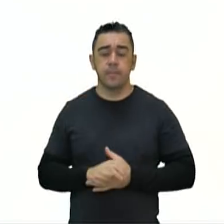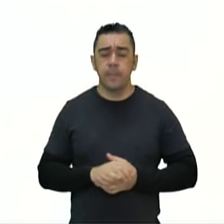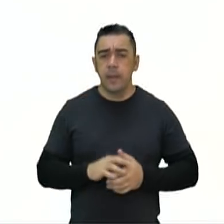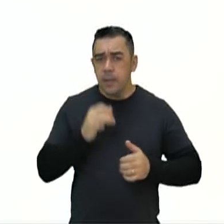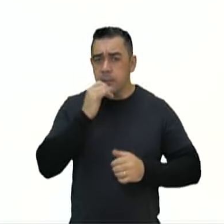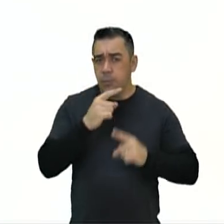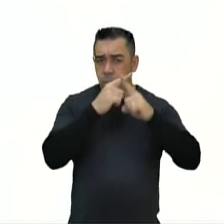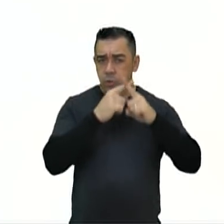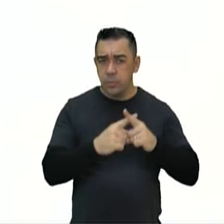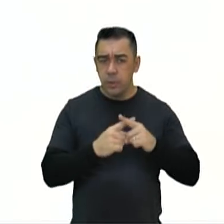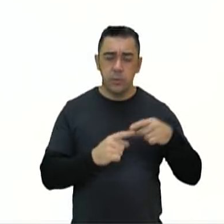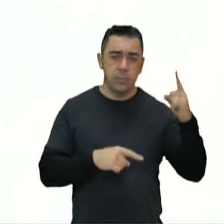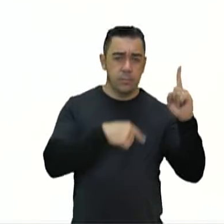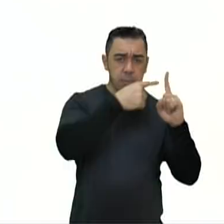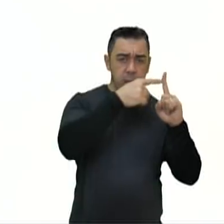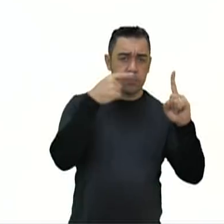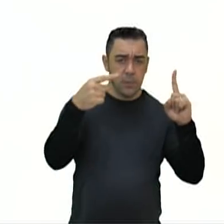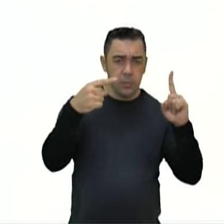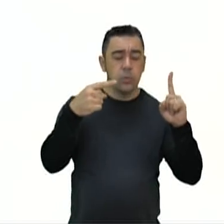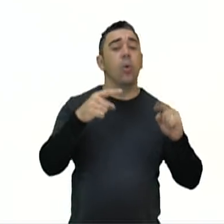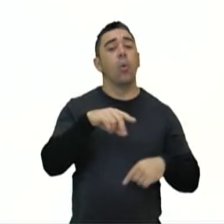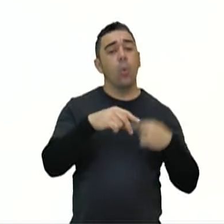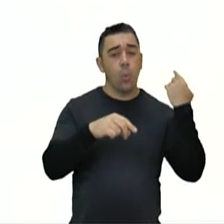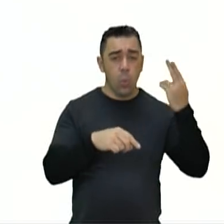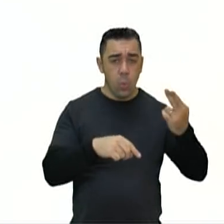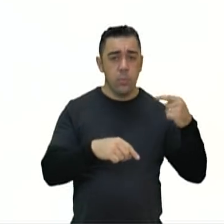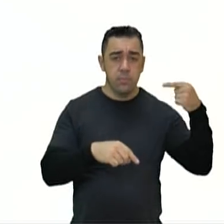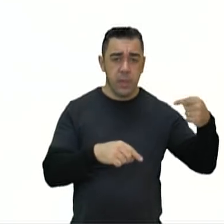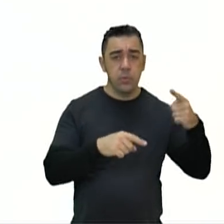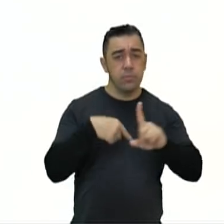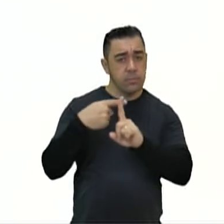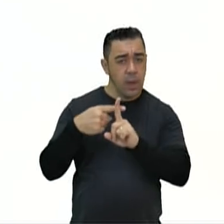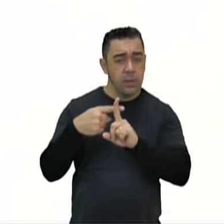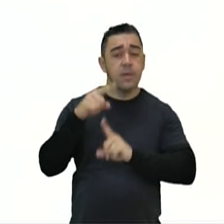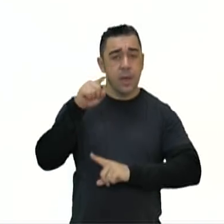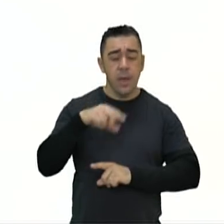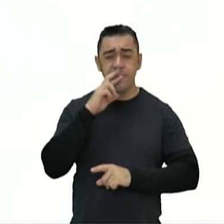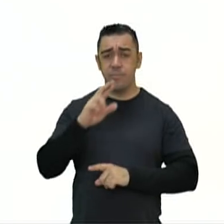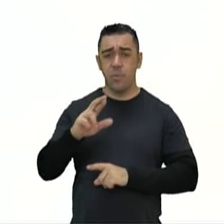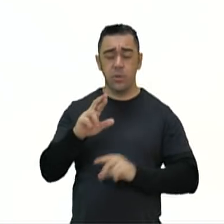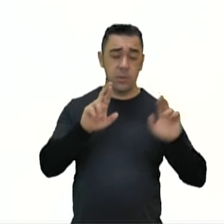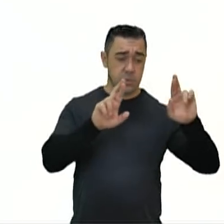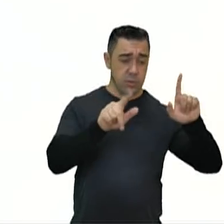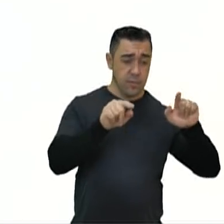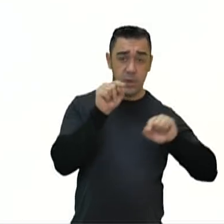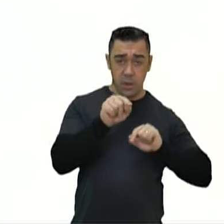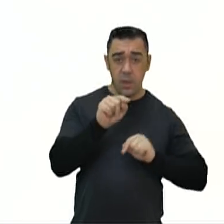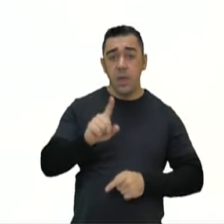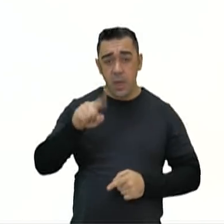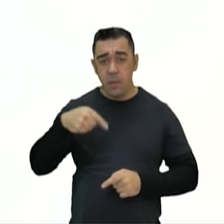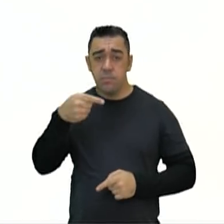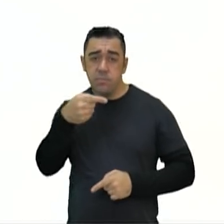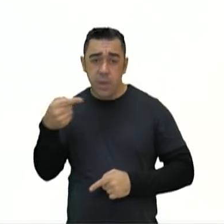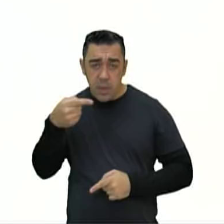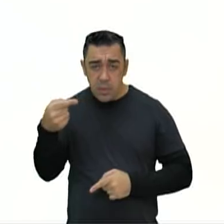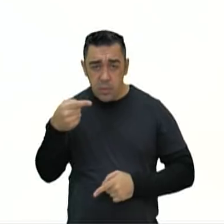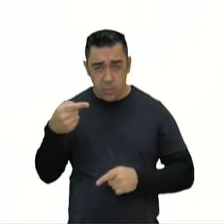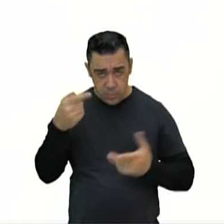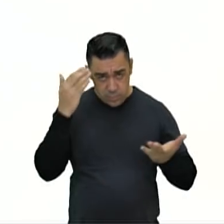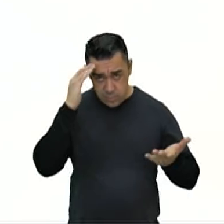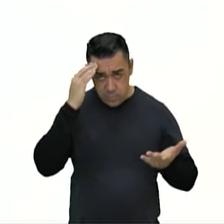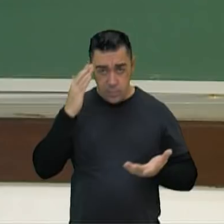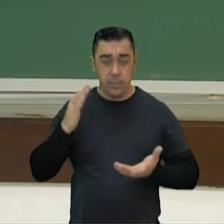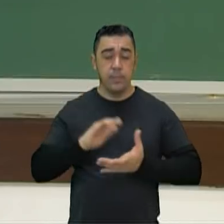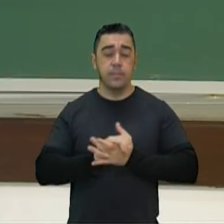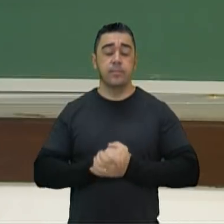de sinais diferentes é um número negativo. Se for mais e menos, é negativo, menos e mais